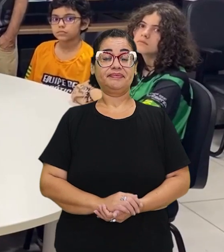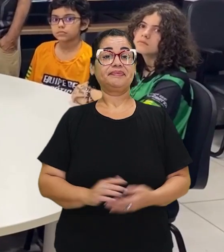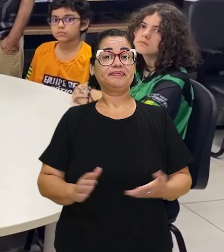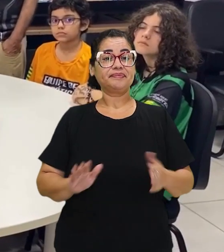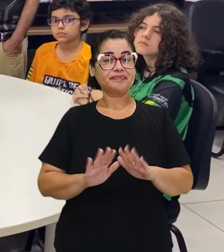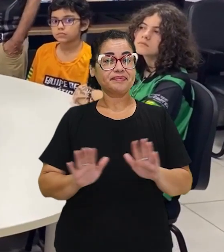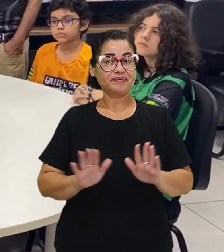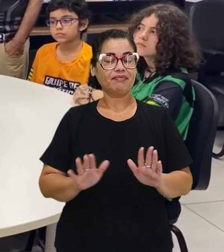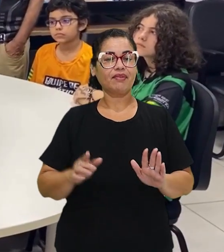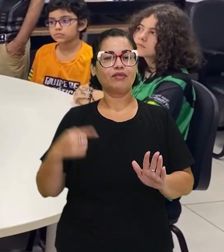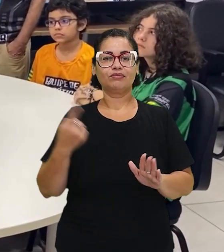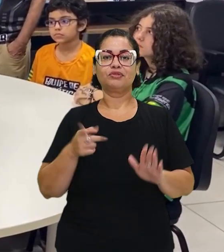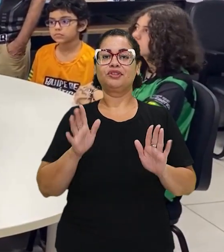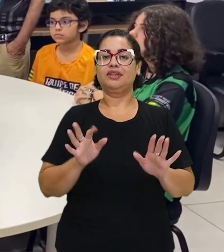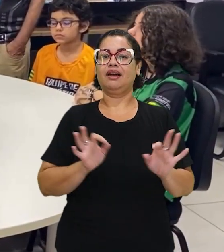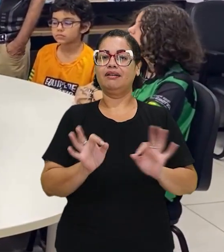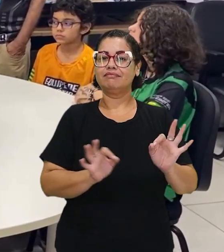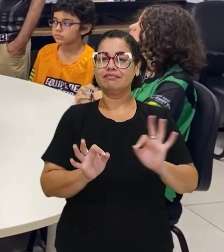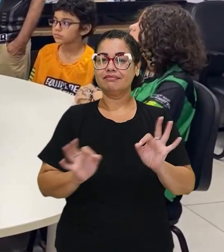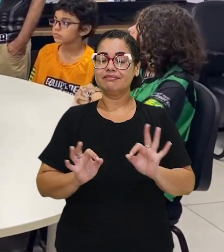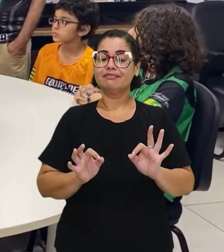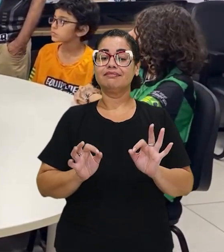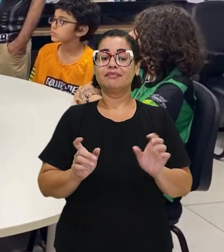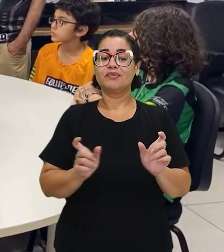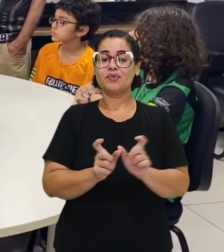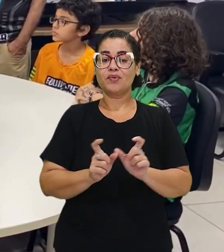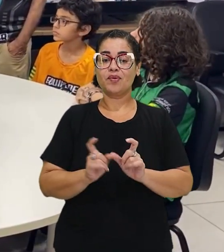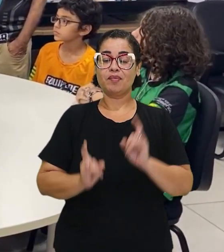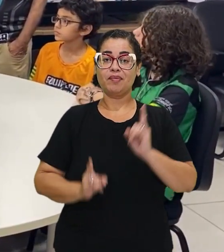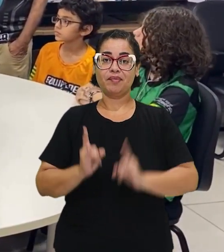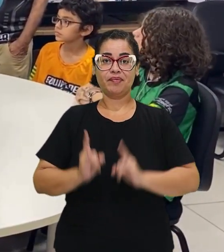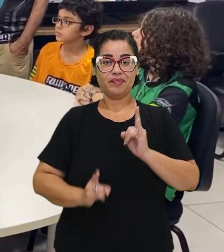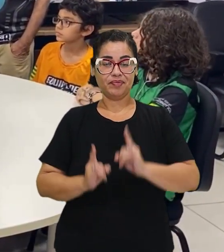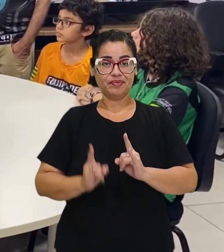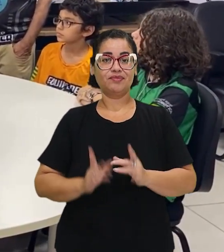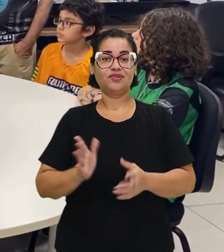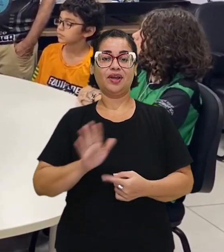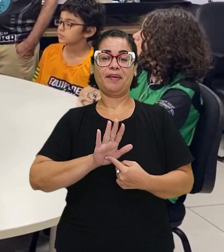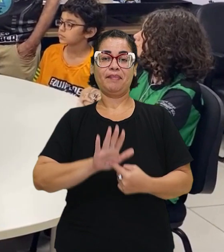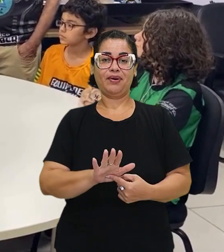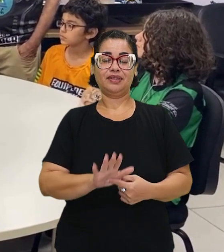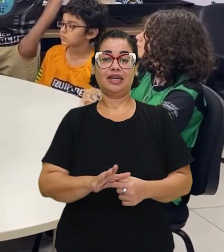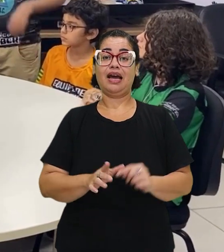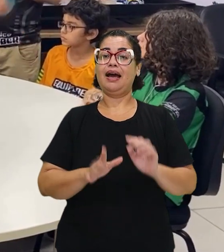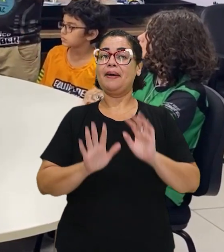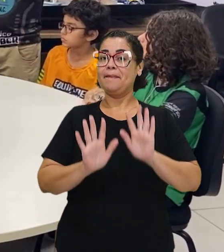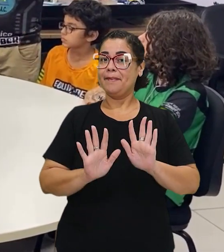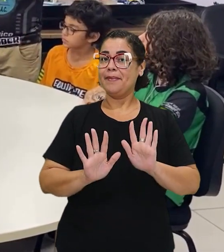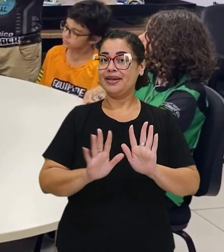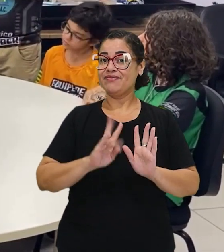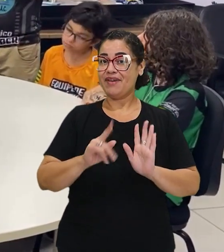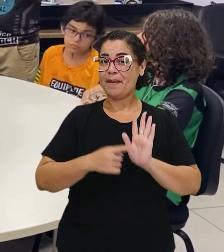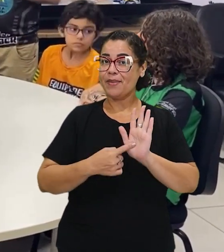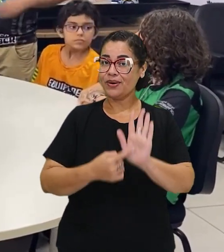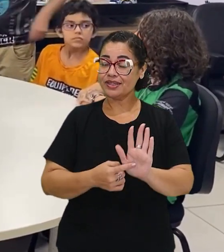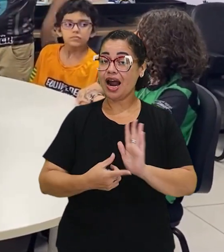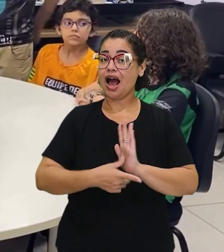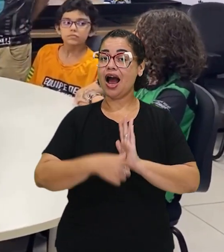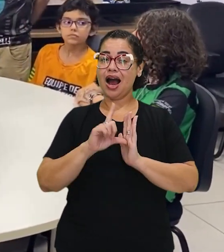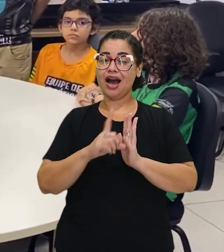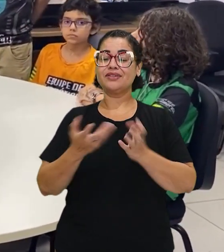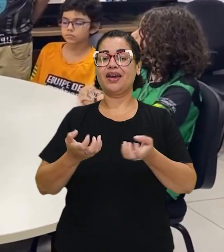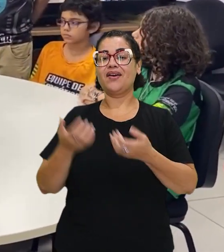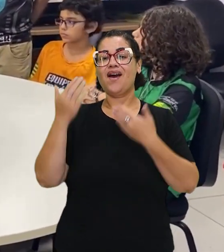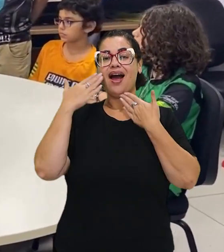Pessoal, nós já concluímos aqui a construção do nosso robô Otto. E antes de fazermos uma demonstração aqui, eu